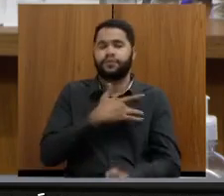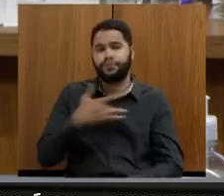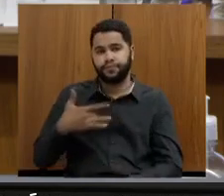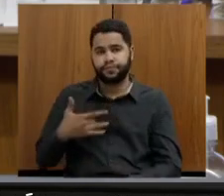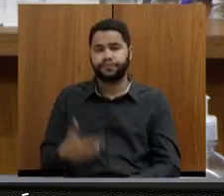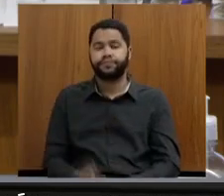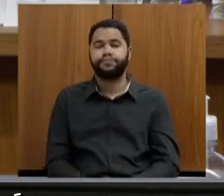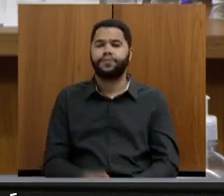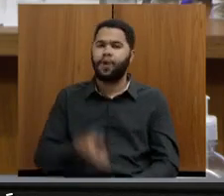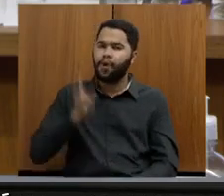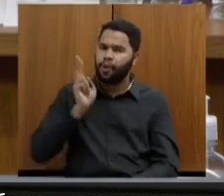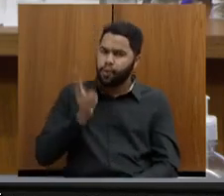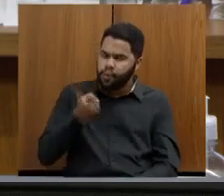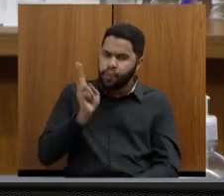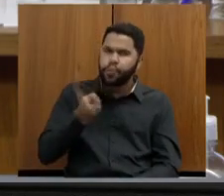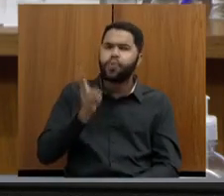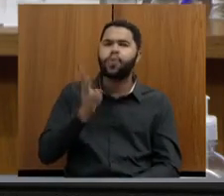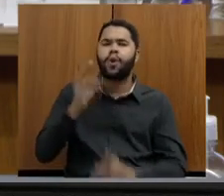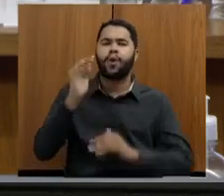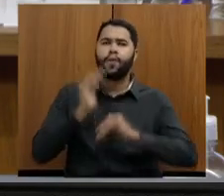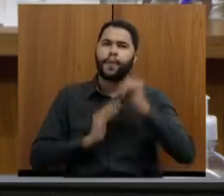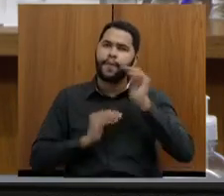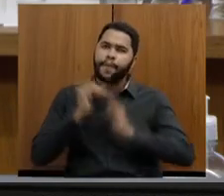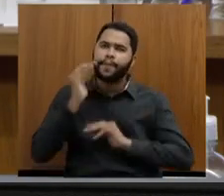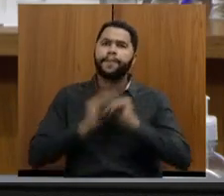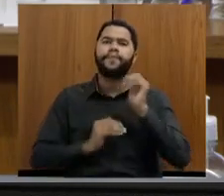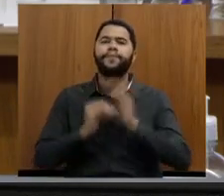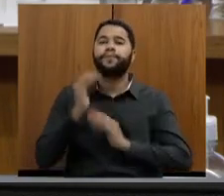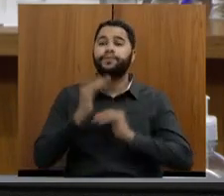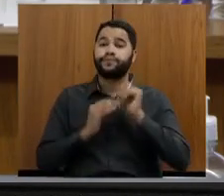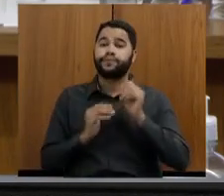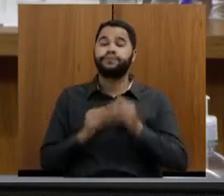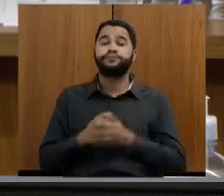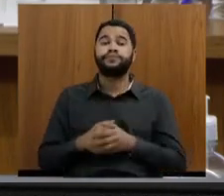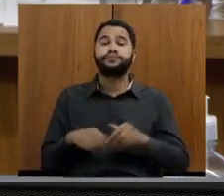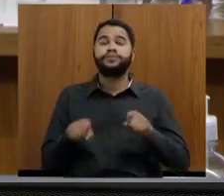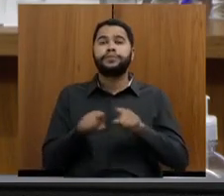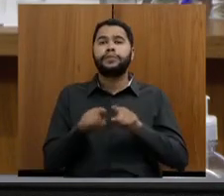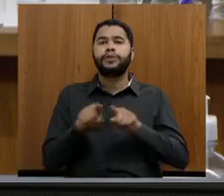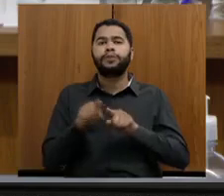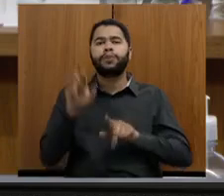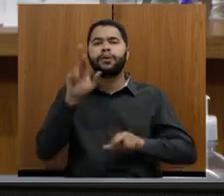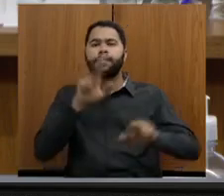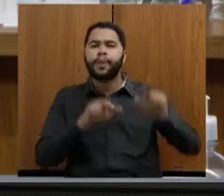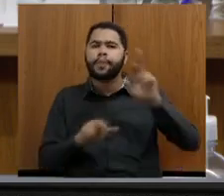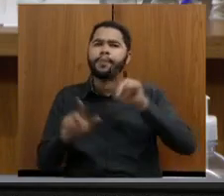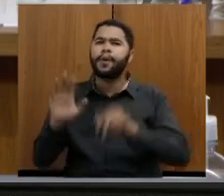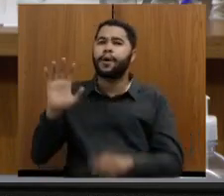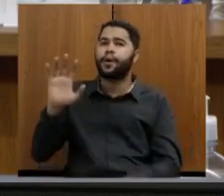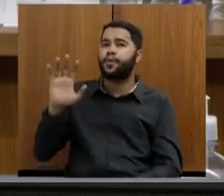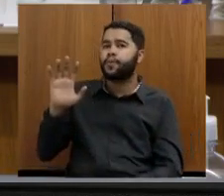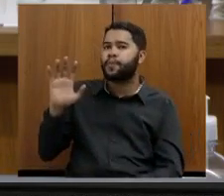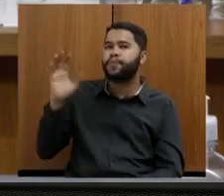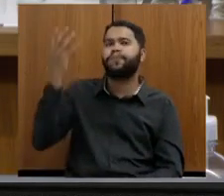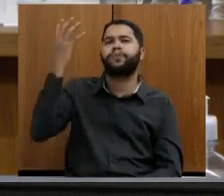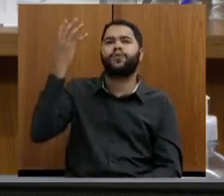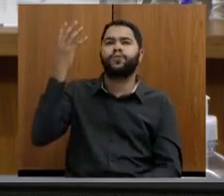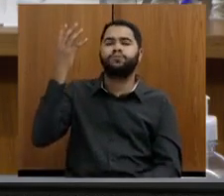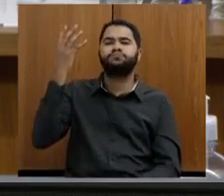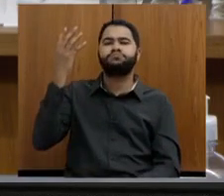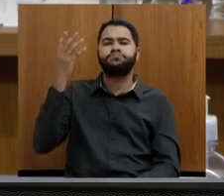Saúde mantemos esses profissionais ali e em diversas situações eles